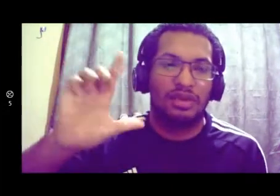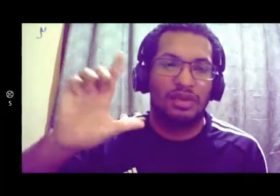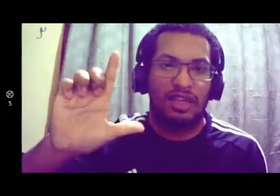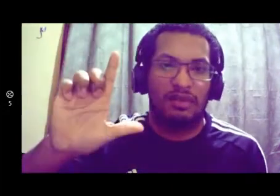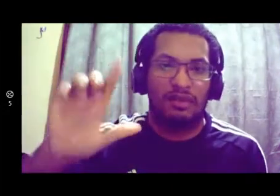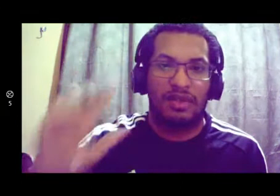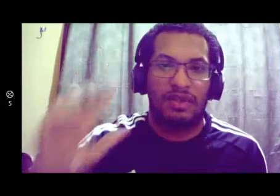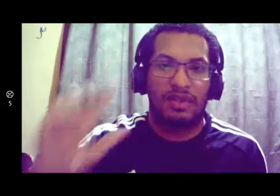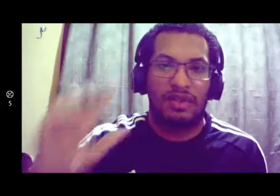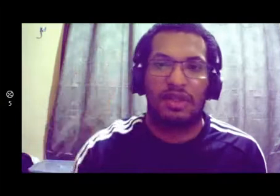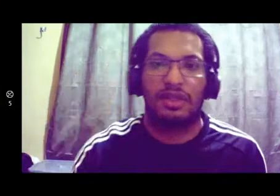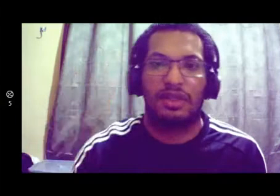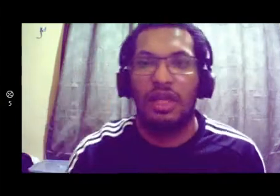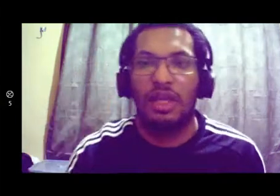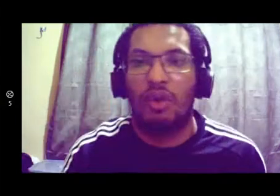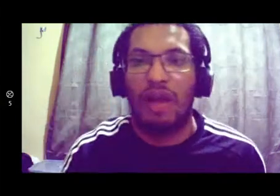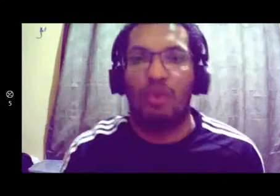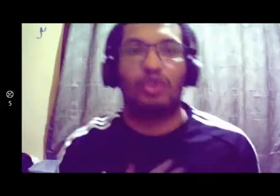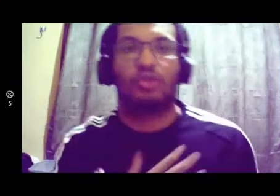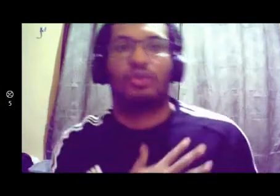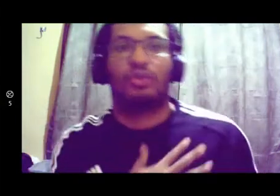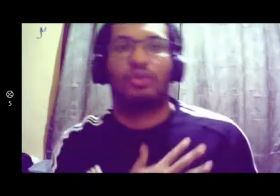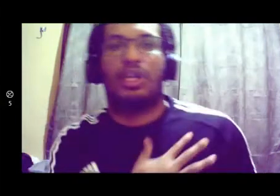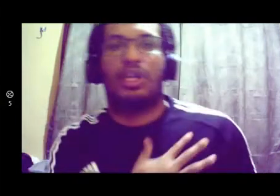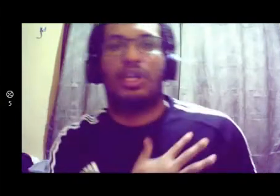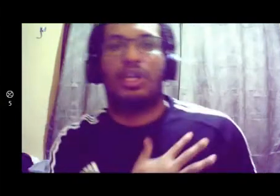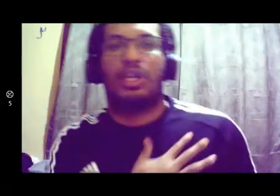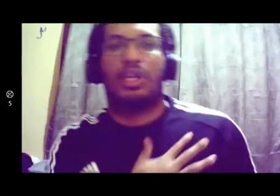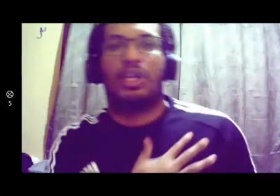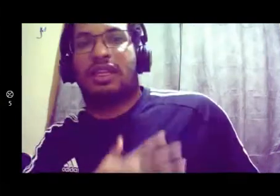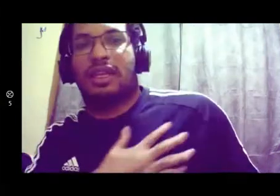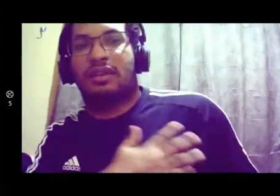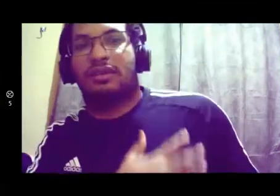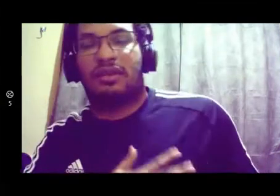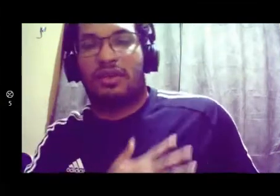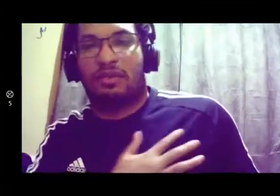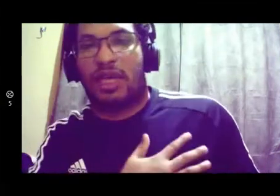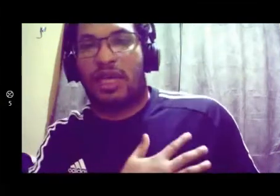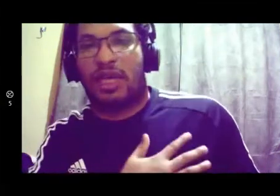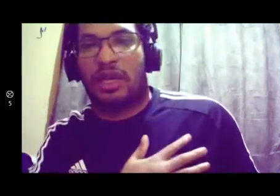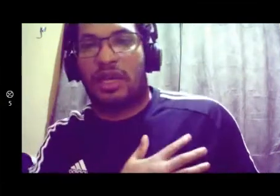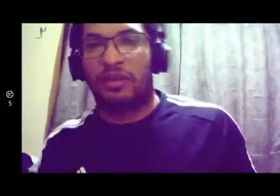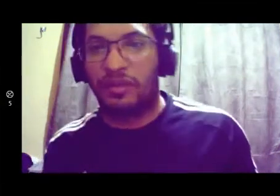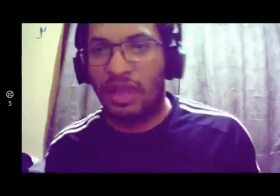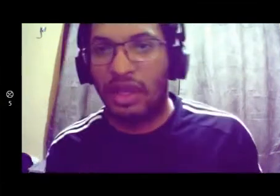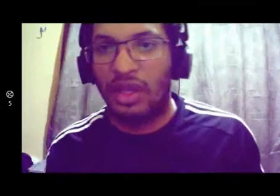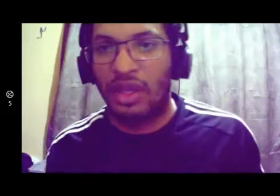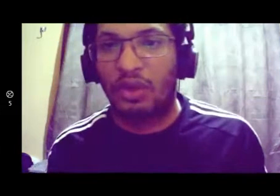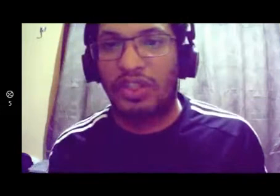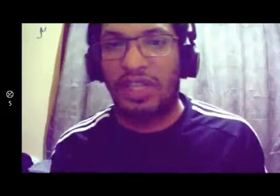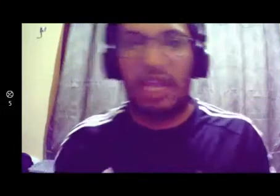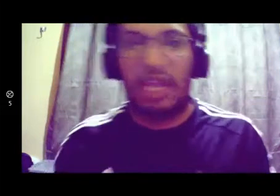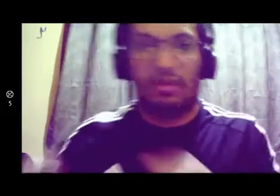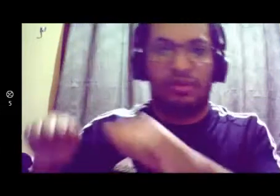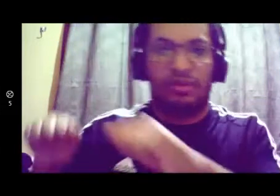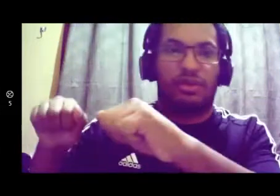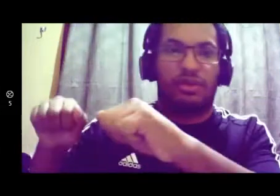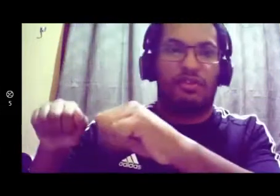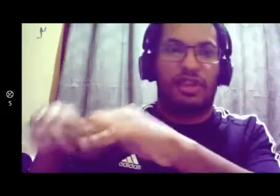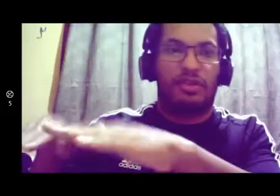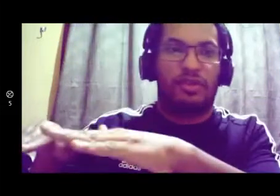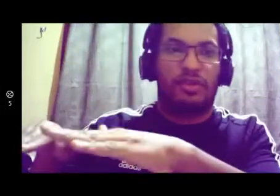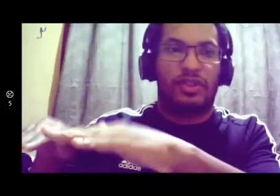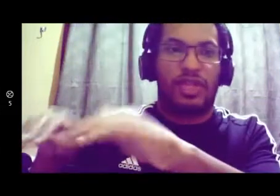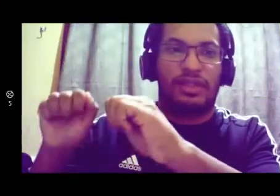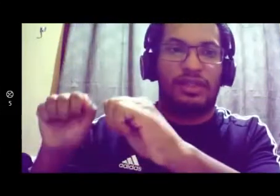o L que eu falei para vocês, né? O agosto, ele só está fazendo aqui, né? No peito. O setembro, como eu